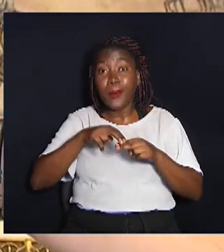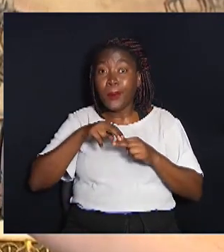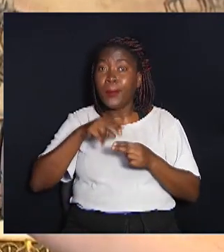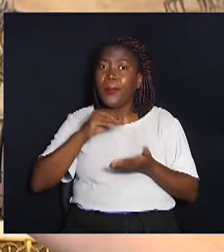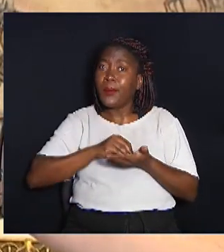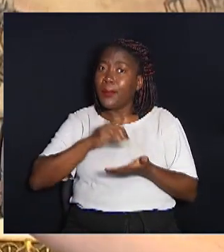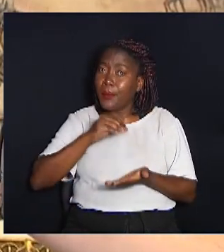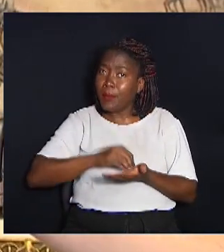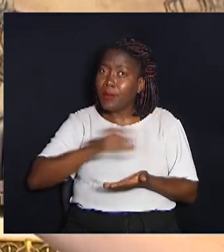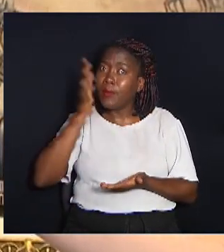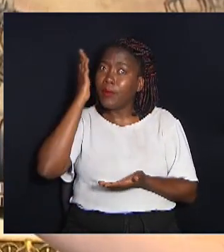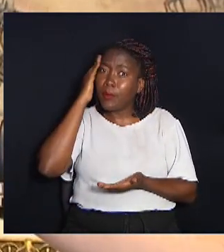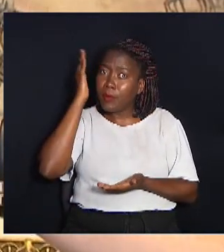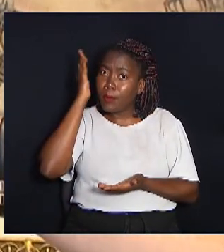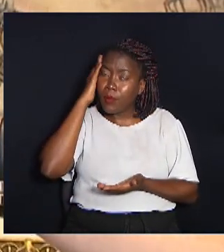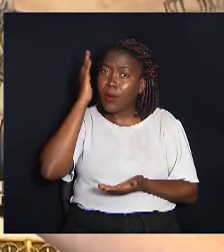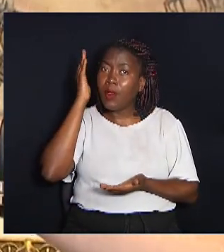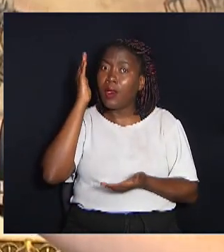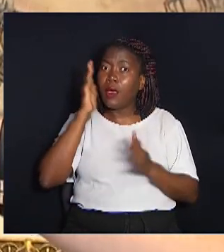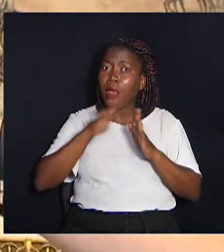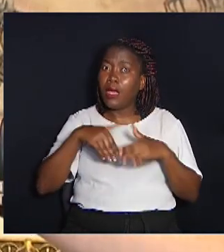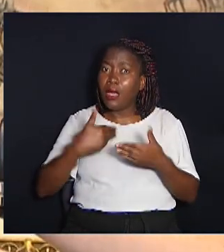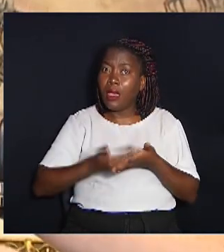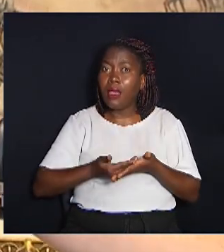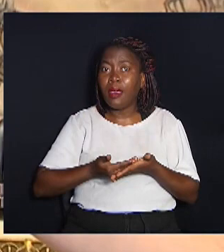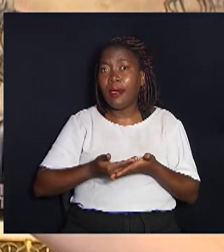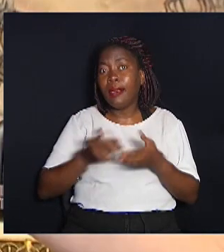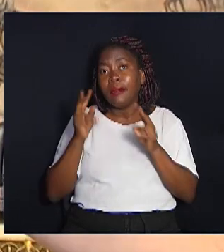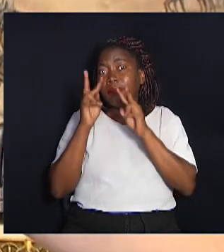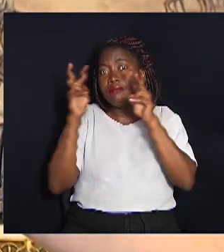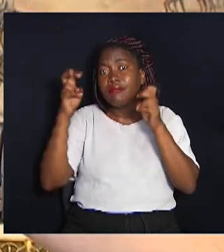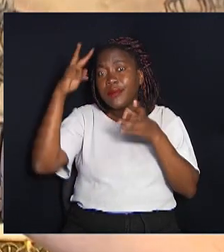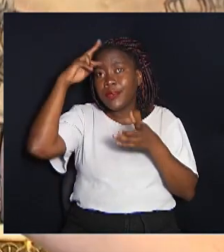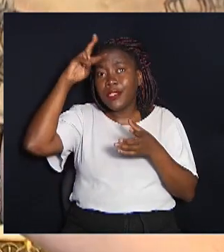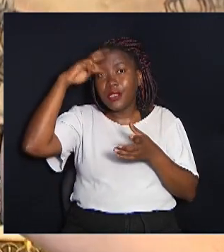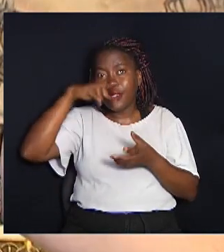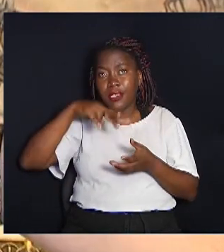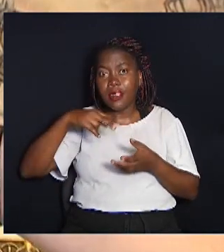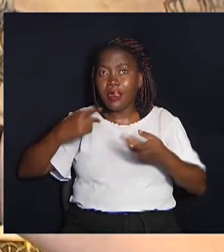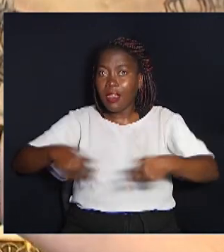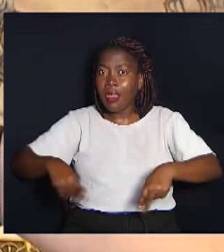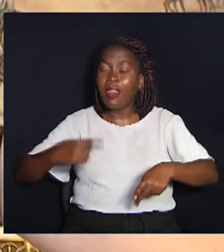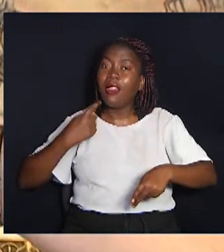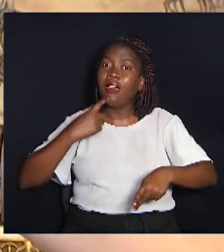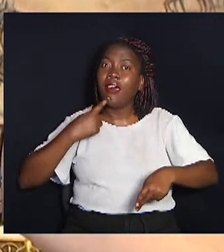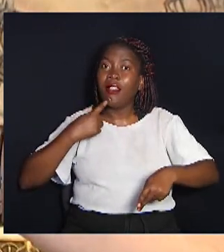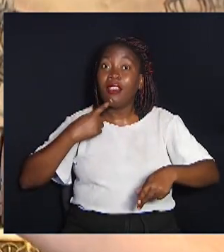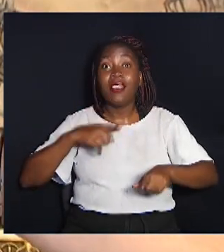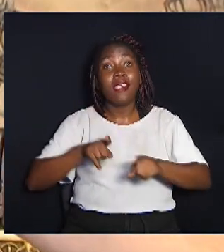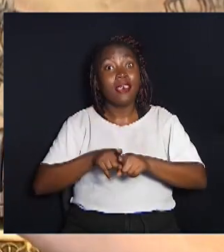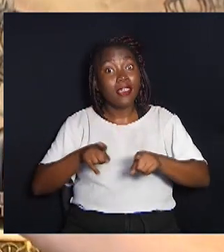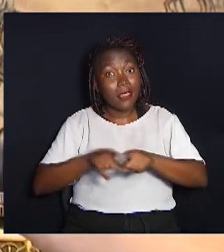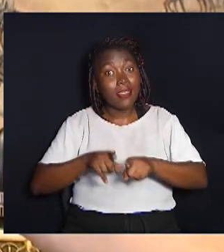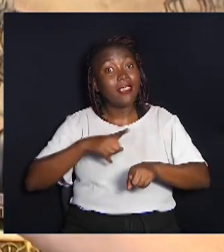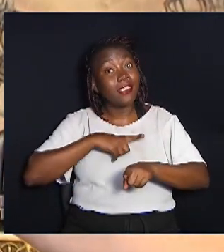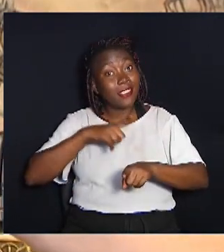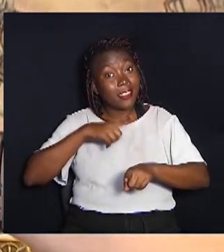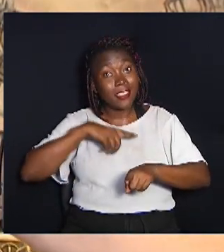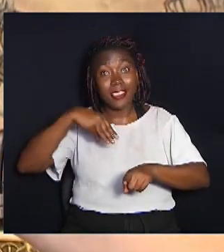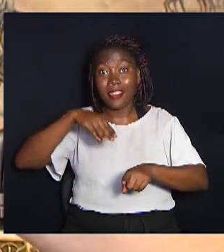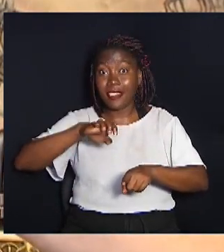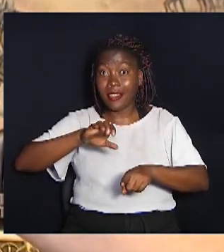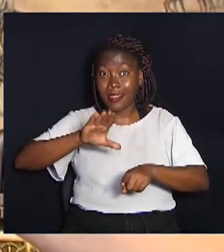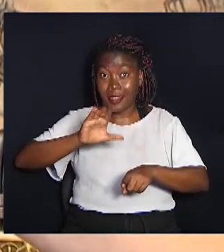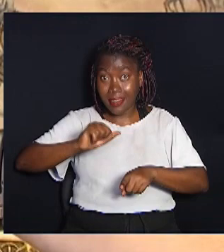se sabe nas escolas sobre a história, né, da nossa cidade de Campinas. E também vamos ter um Meca